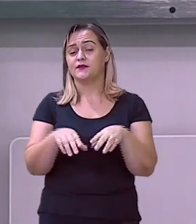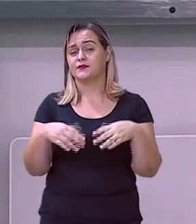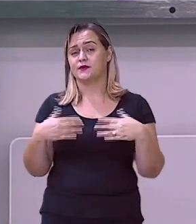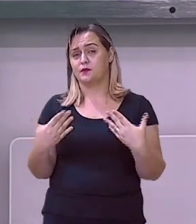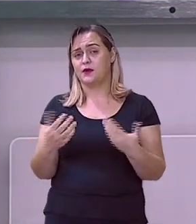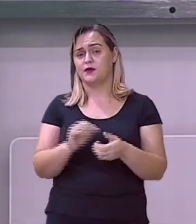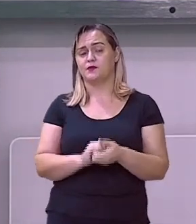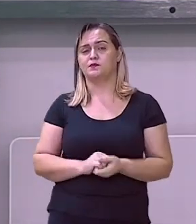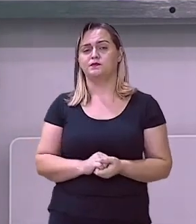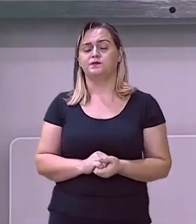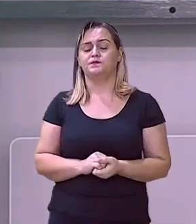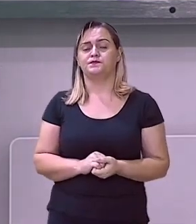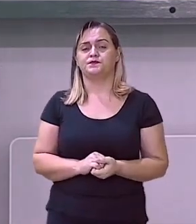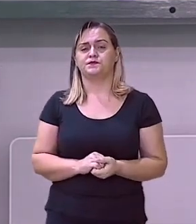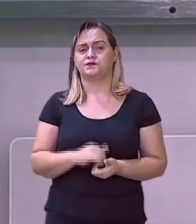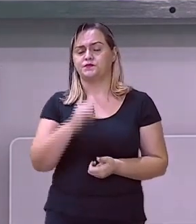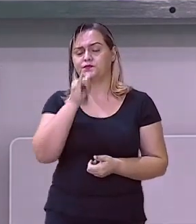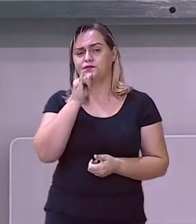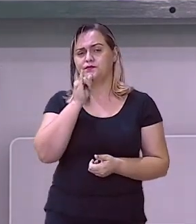já foi,